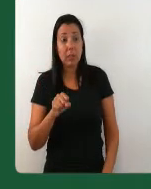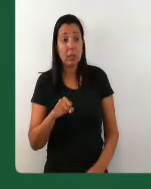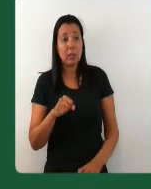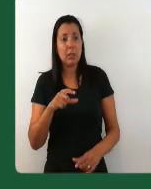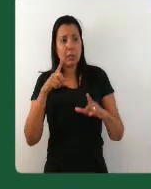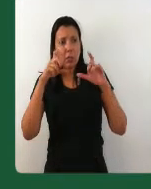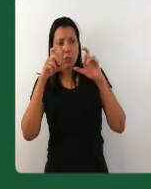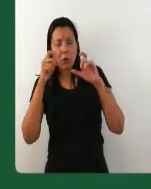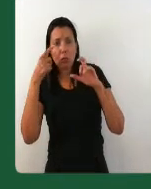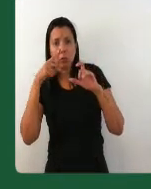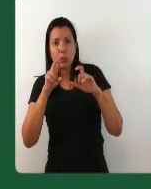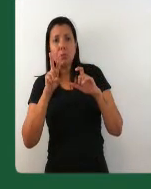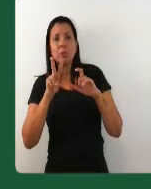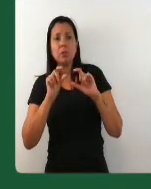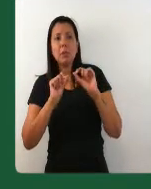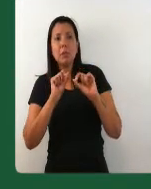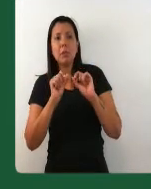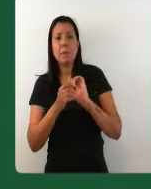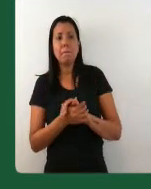foto conseguimos ver